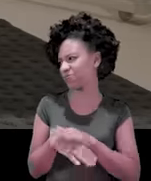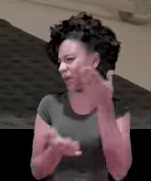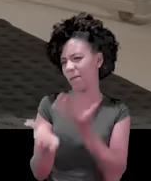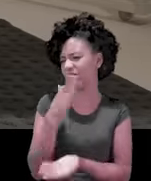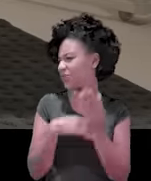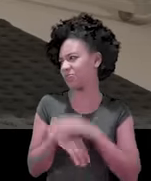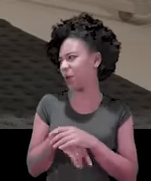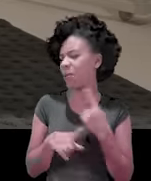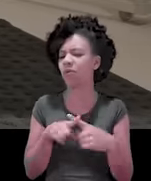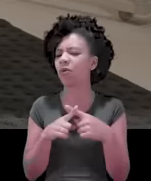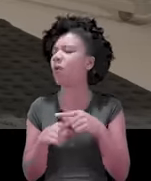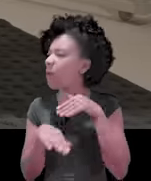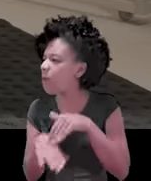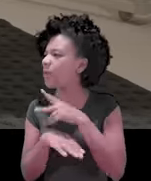pam